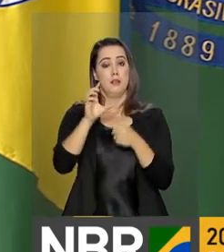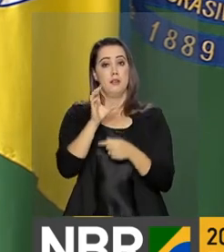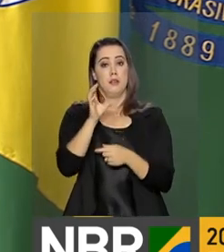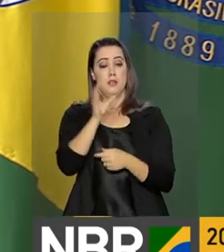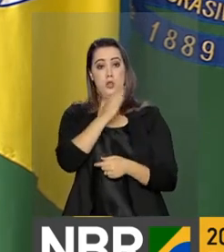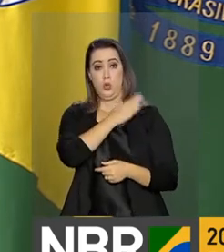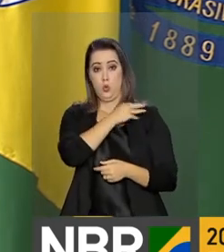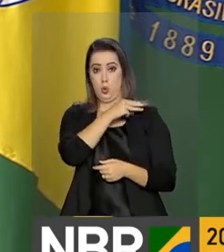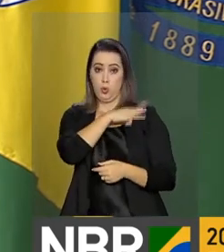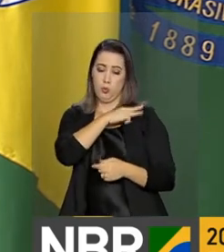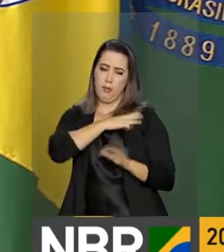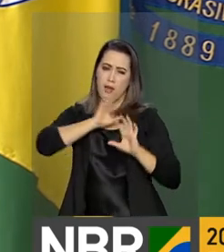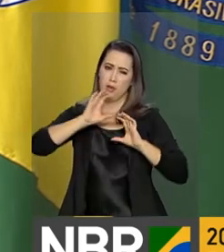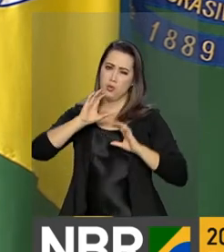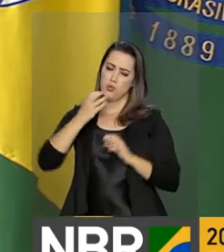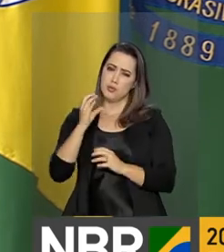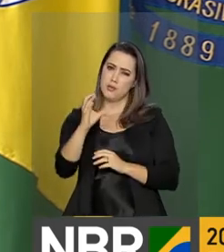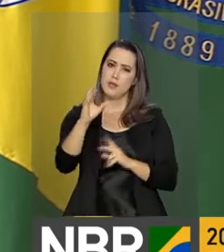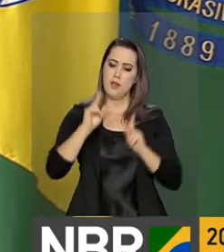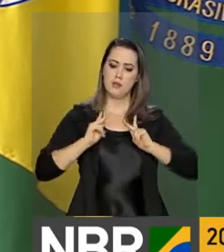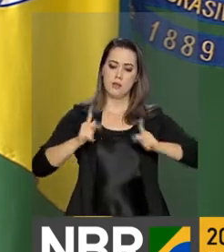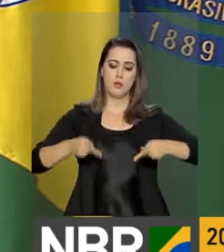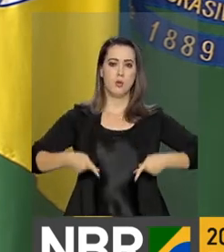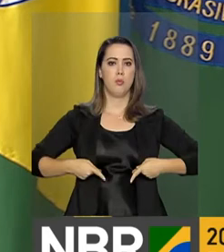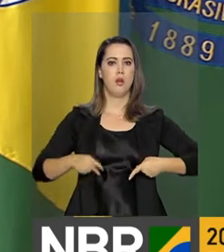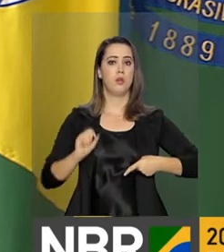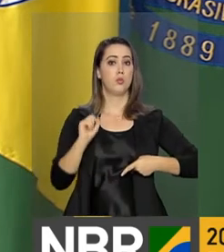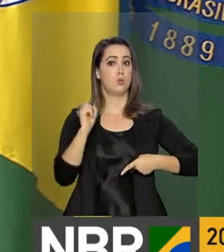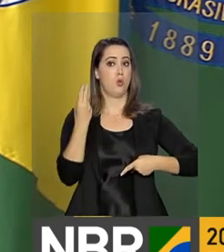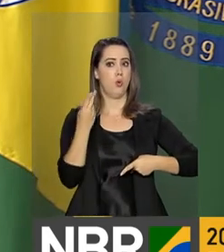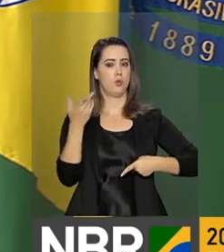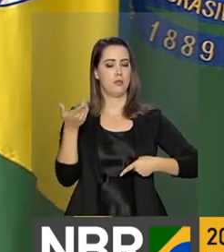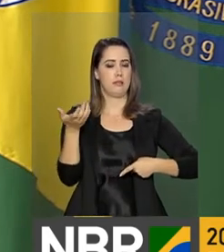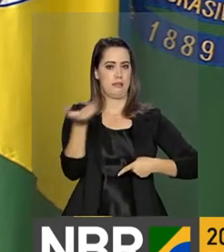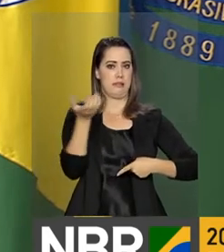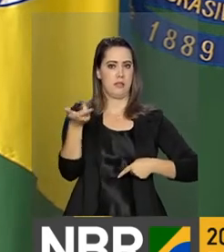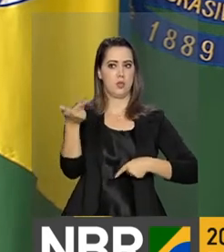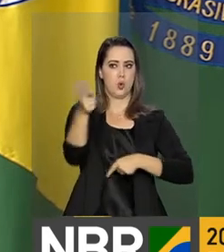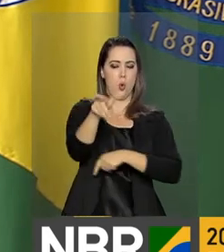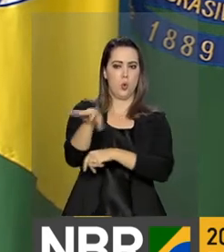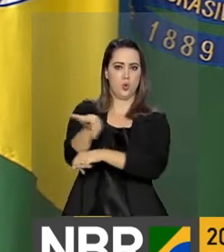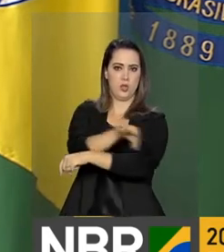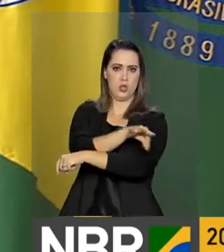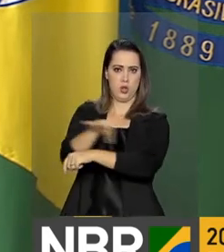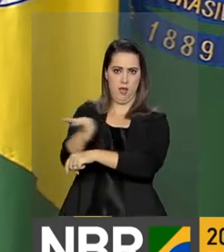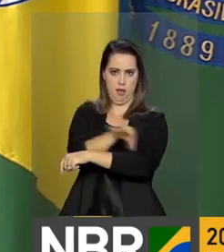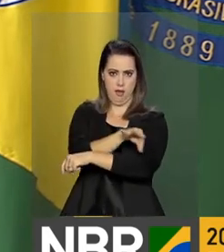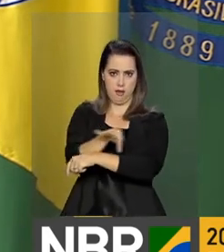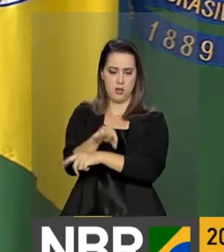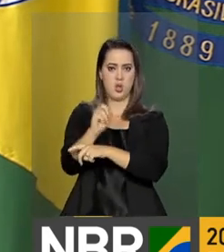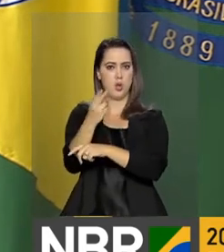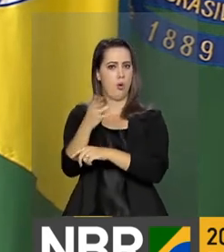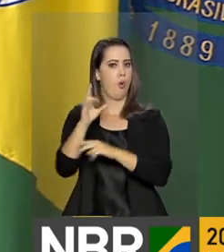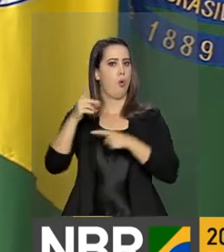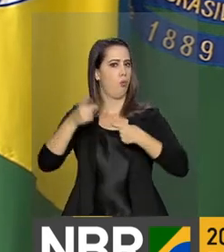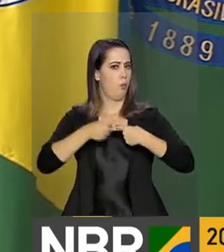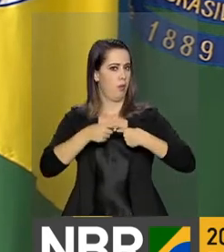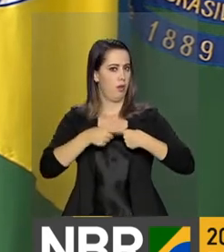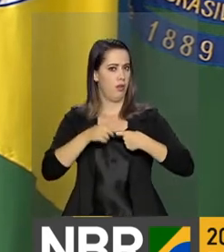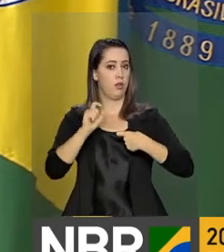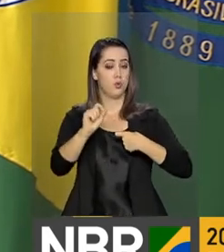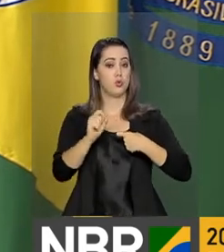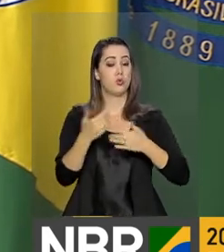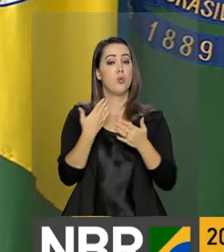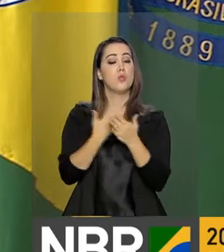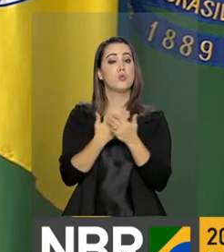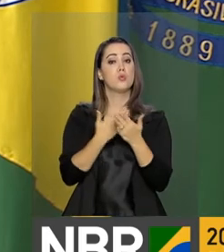você fazia o curso clássico. Se fosse para a área engenharia, medicina, etc., ia para o científico. Isso dava um